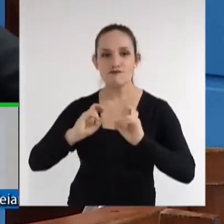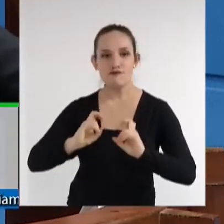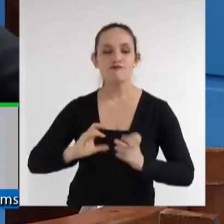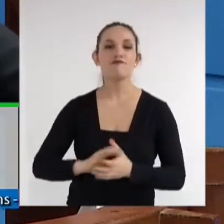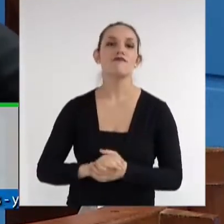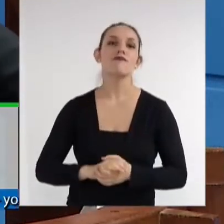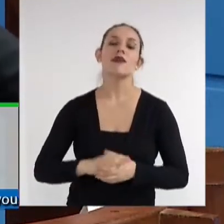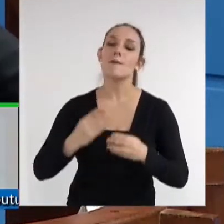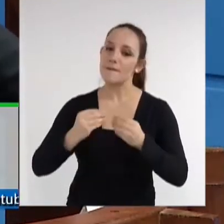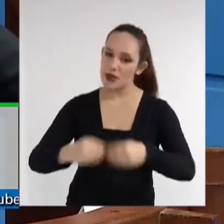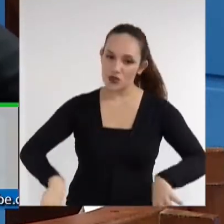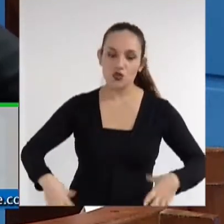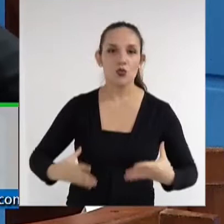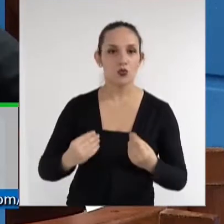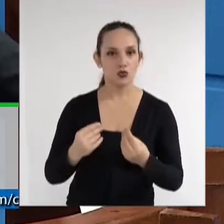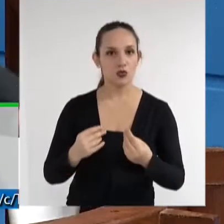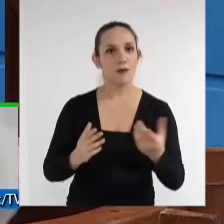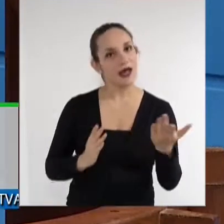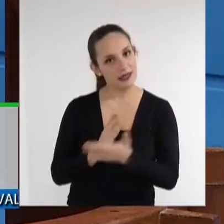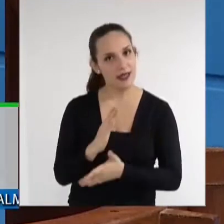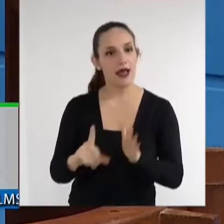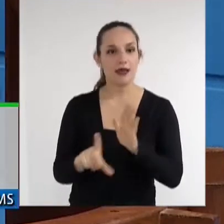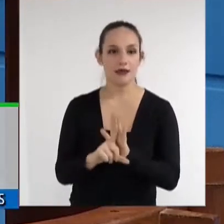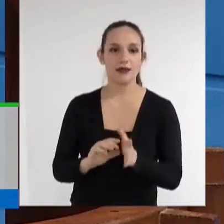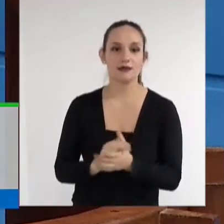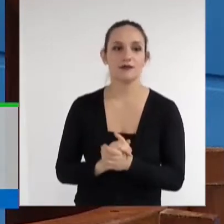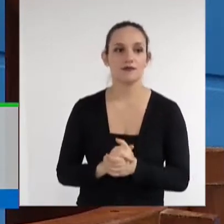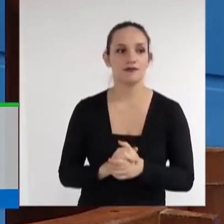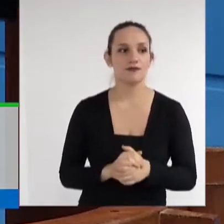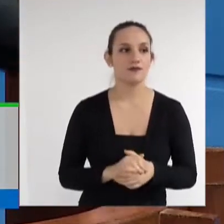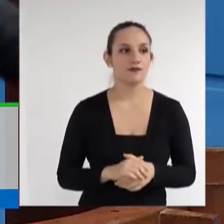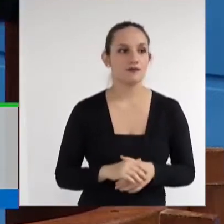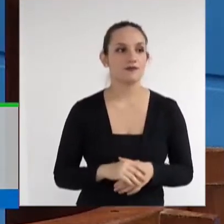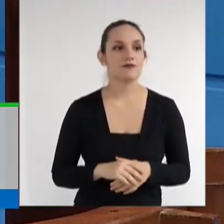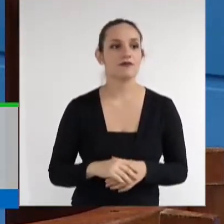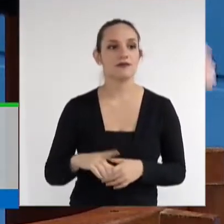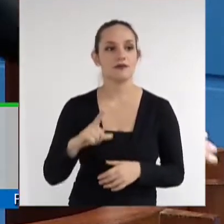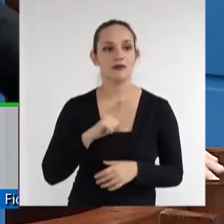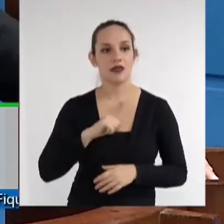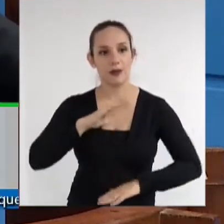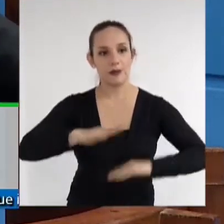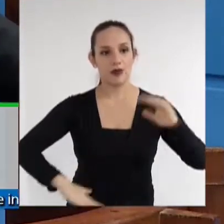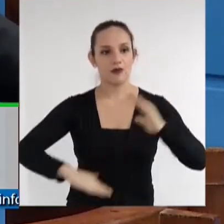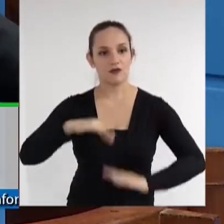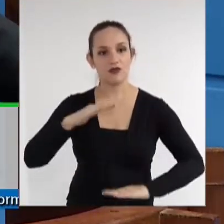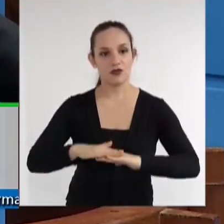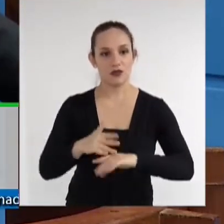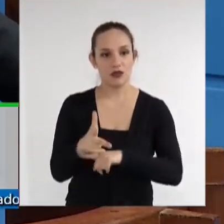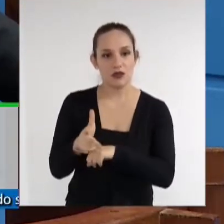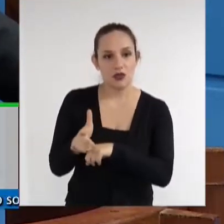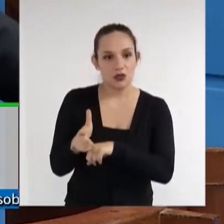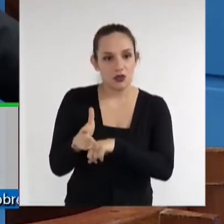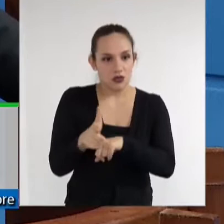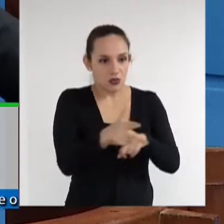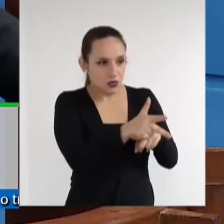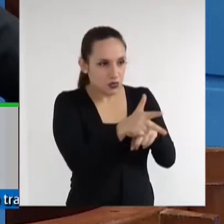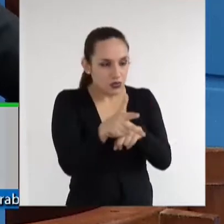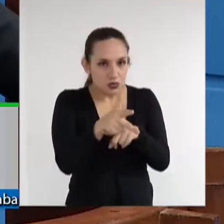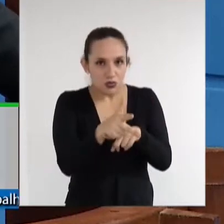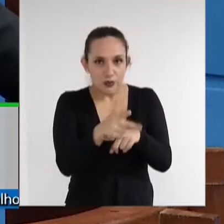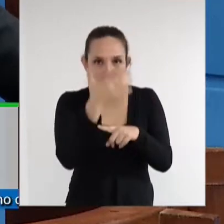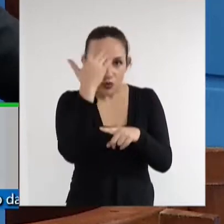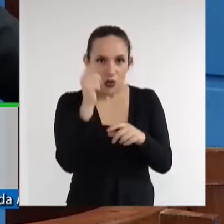aprovação daquela PEC. Eu sou abordado aqui por jornalistas, né, da imprensa aqui do nosso